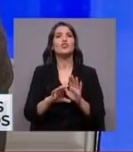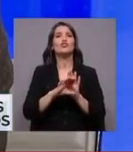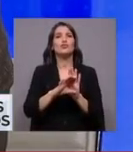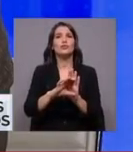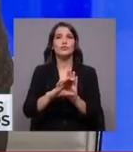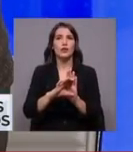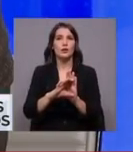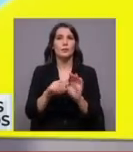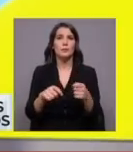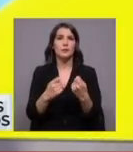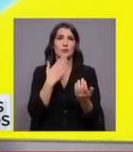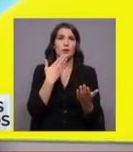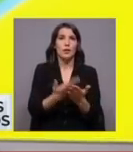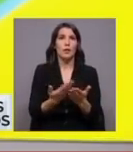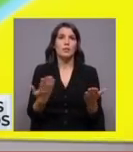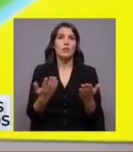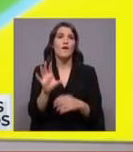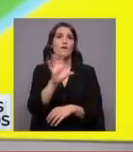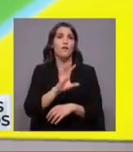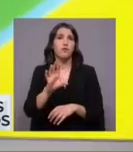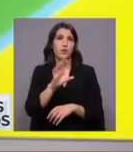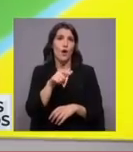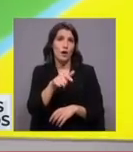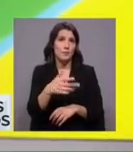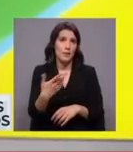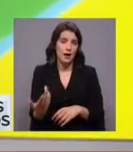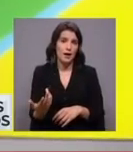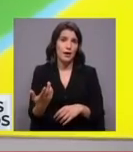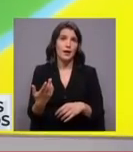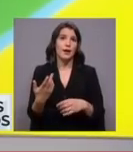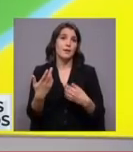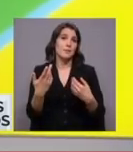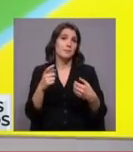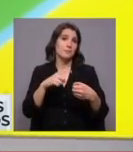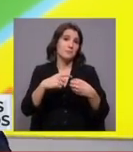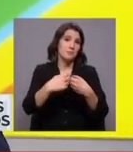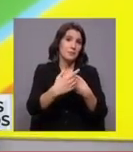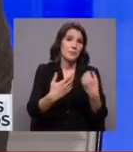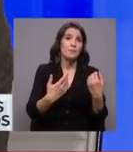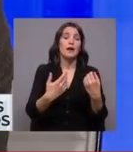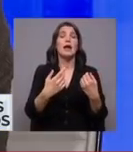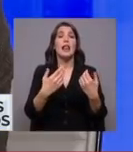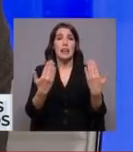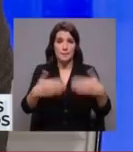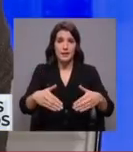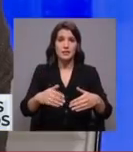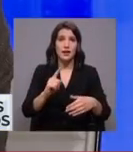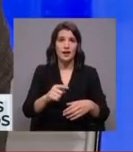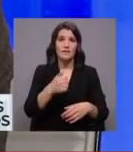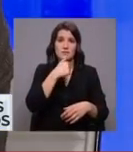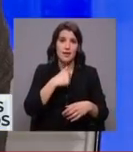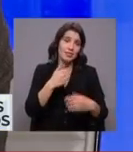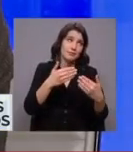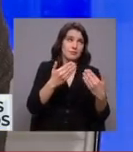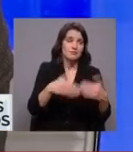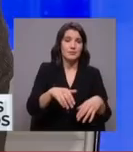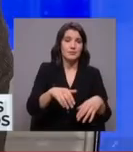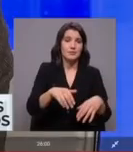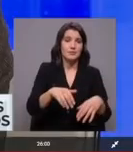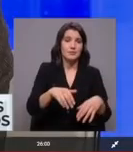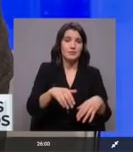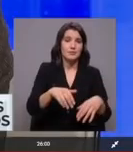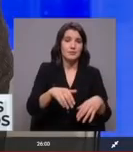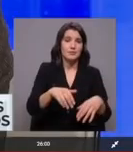numa solução alternativa para se é uma linha azul já que não gosta de unhas vermelhas bem claro é um limite é o limite nós não entremos no governo